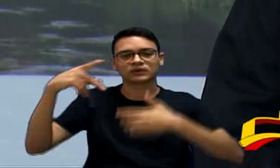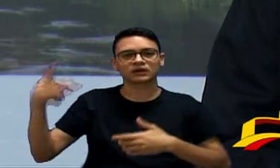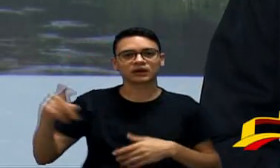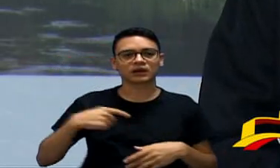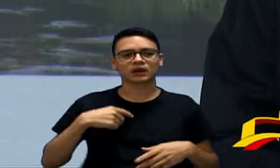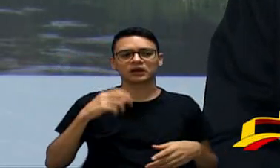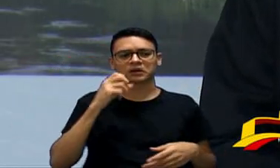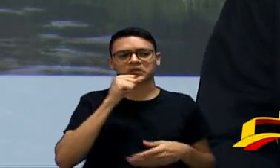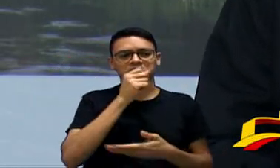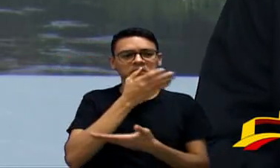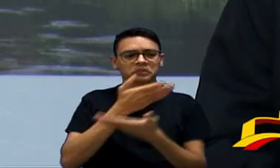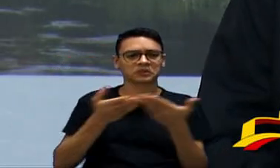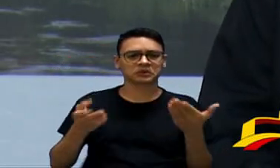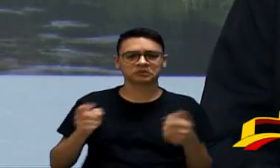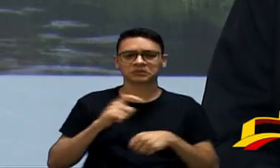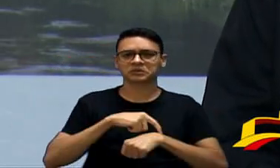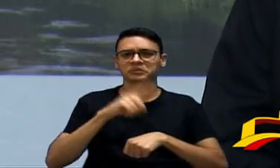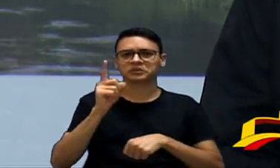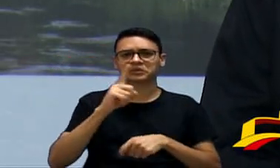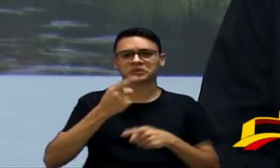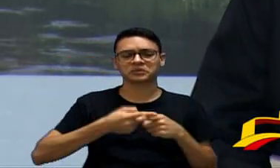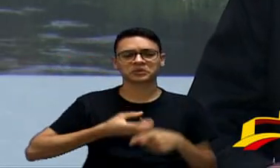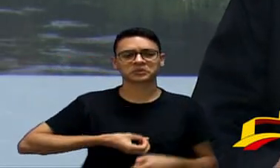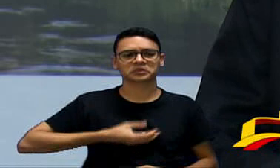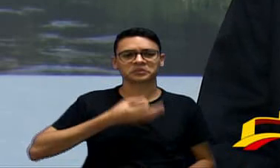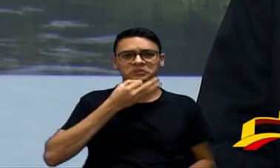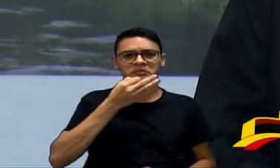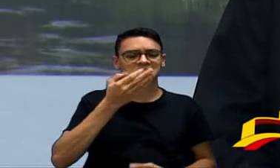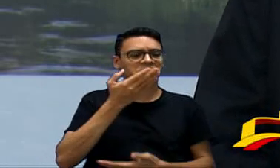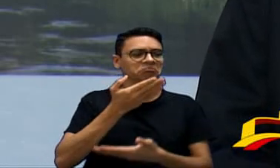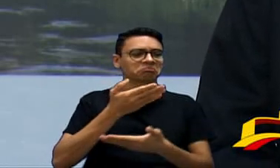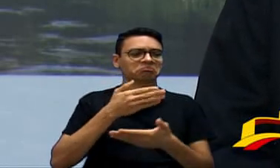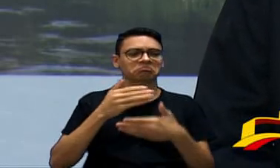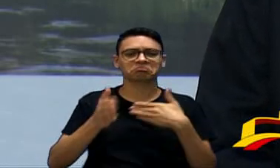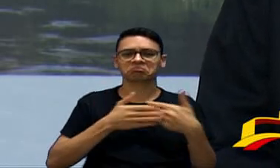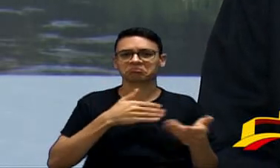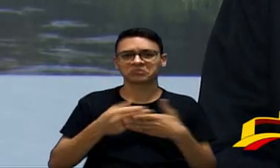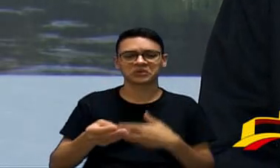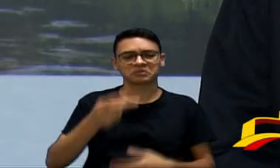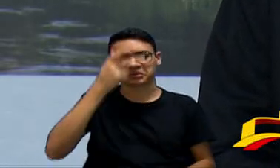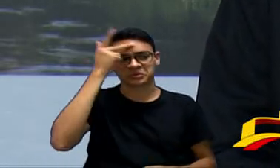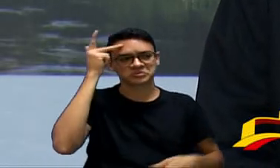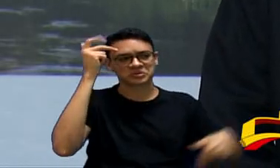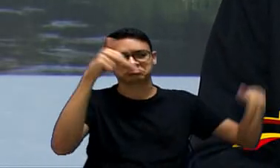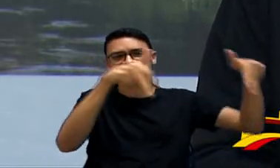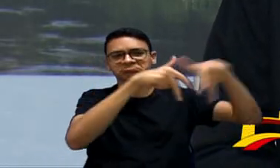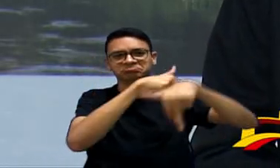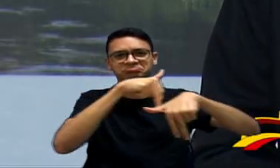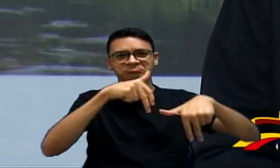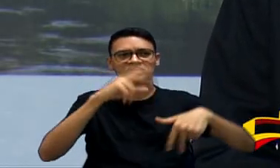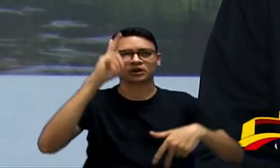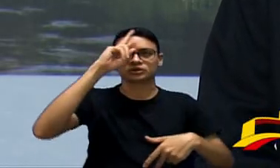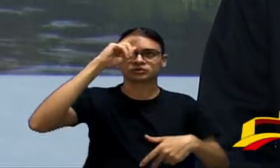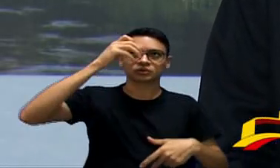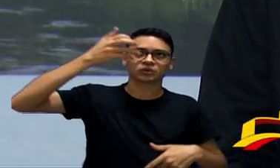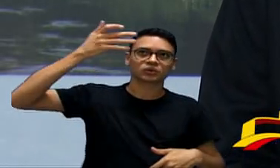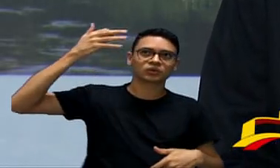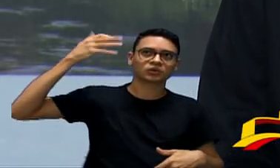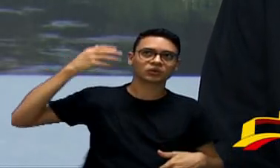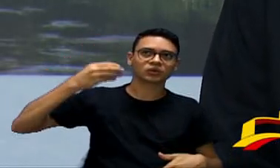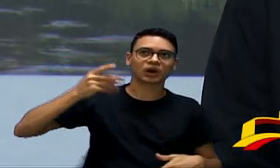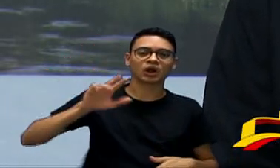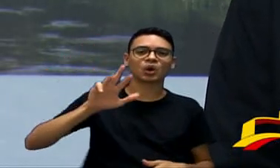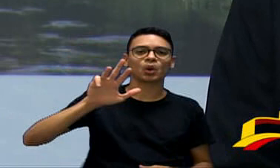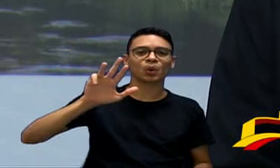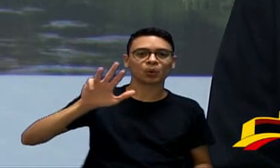que não vou perder muito tempo, não, porque essa moção, independente do resultado, ela não irá mudar a história do